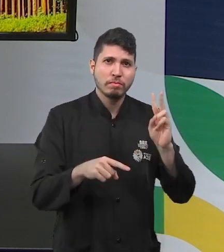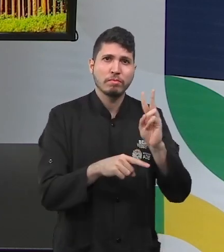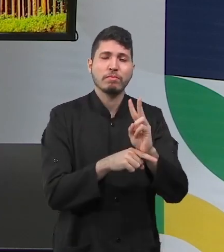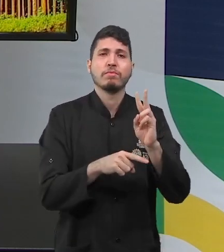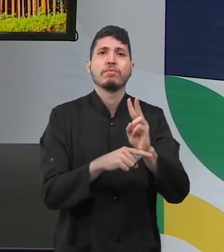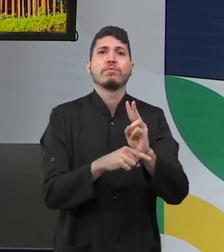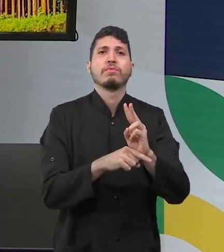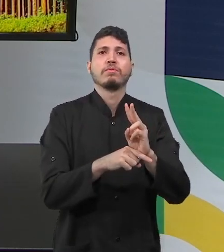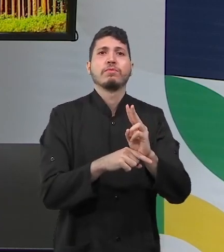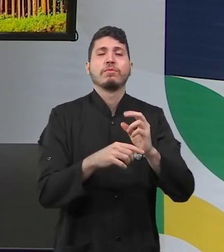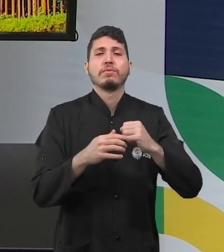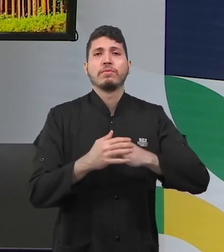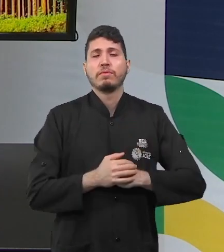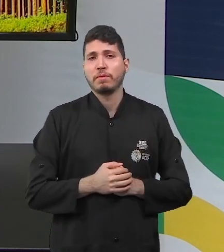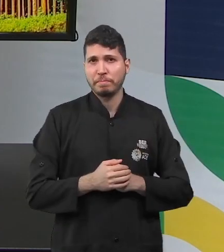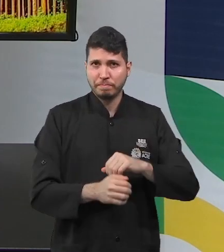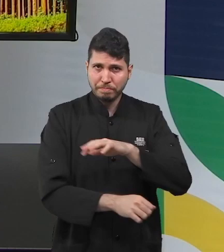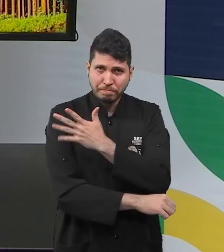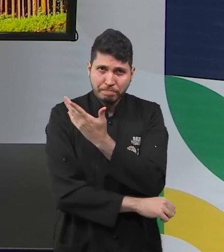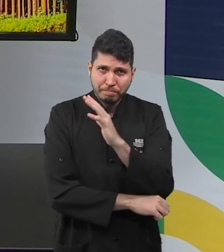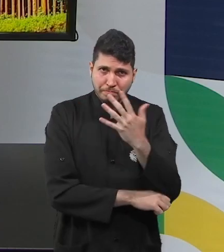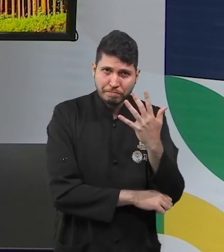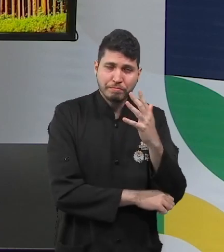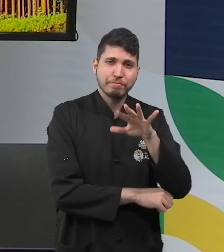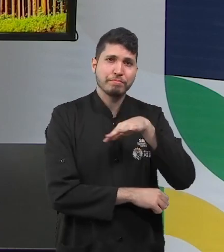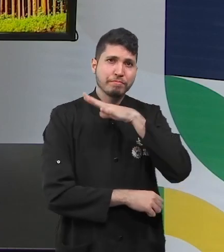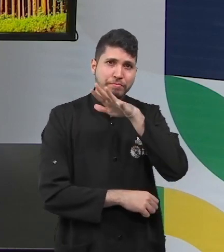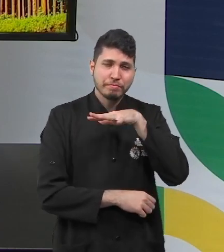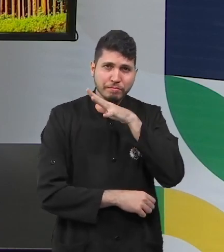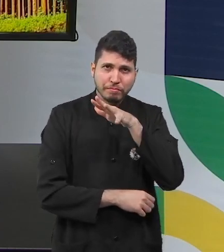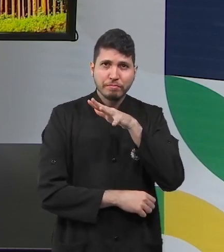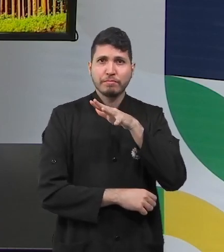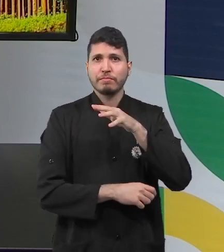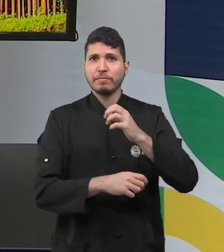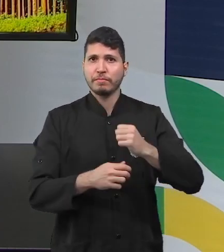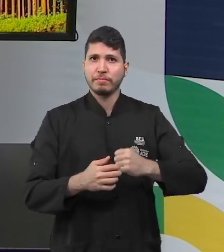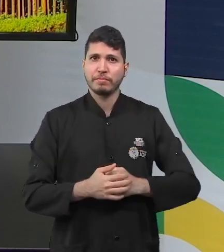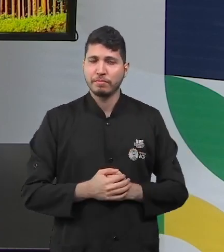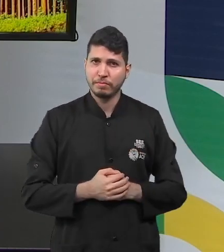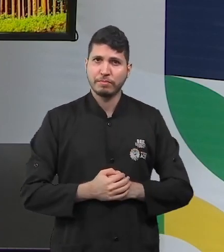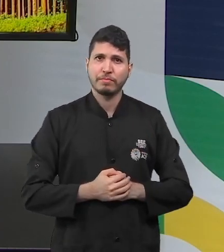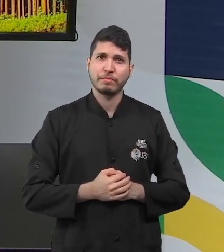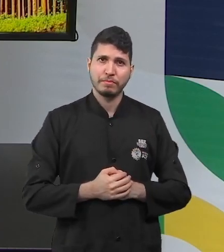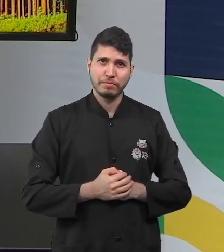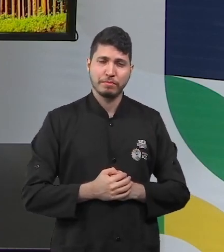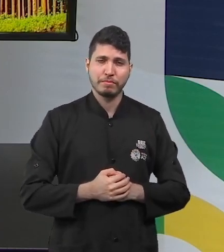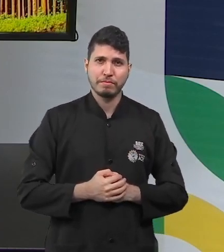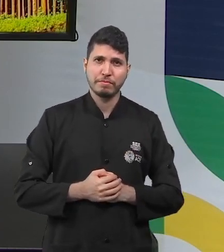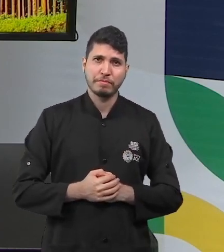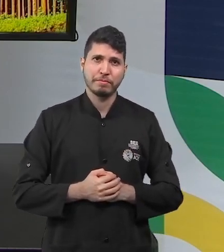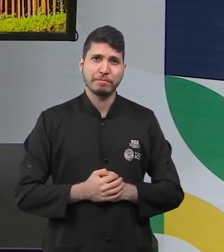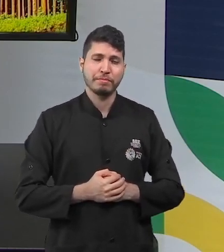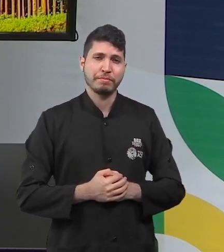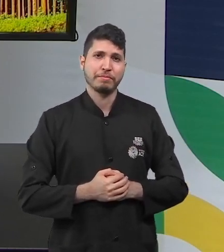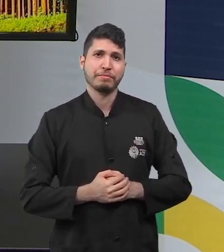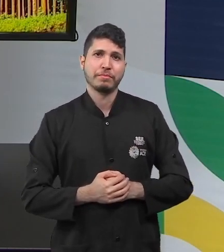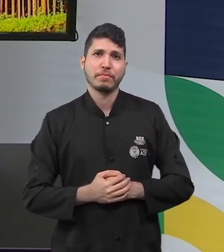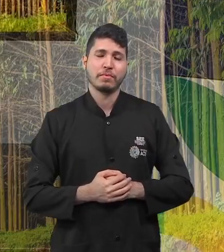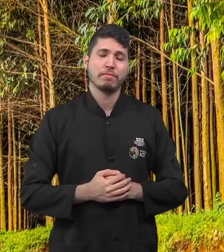da biodiversidade. Isso são etapas importantes desse manejo florestal. Vamos